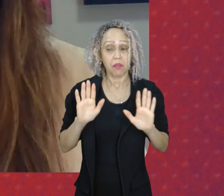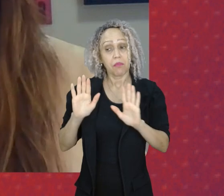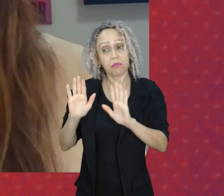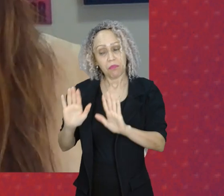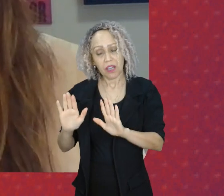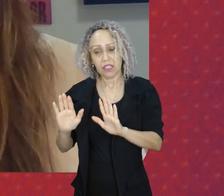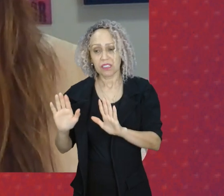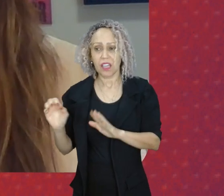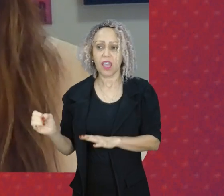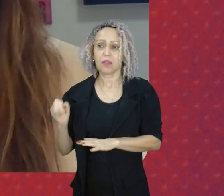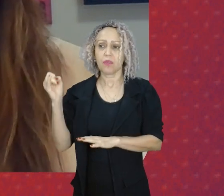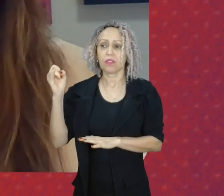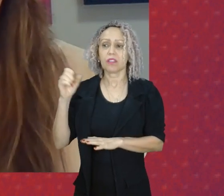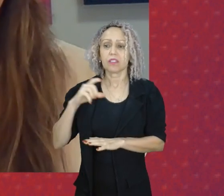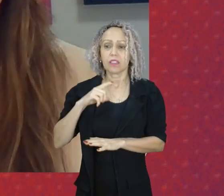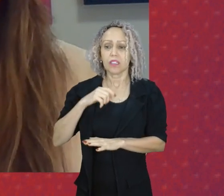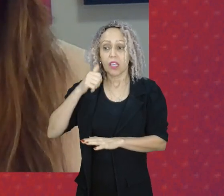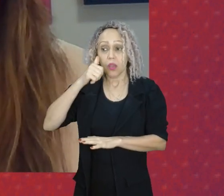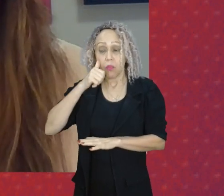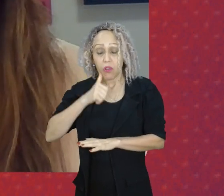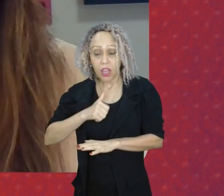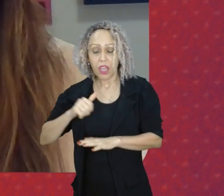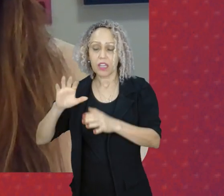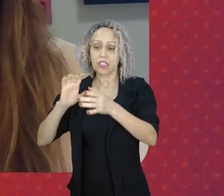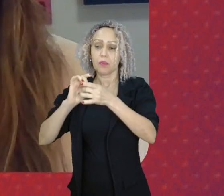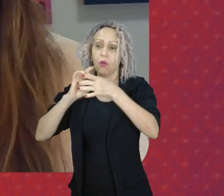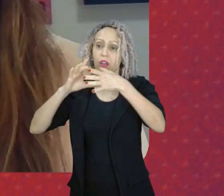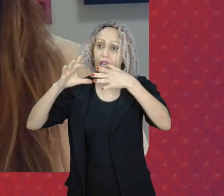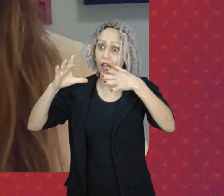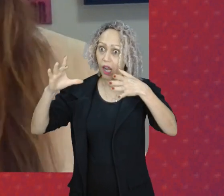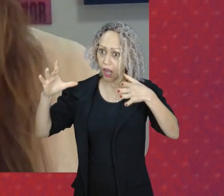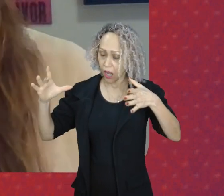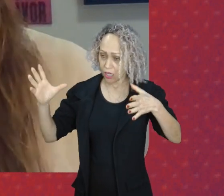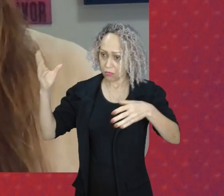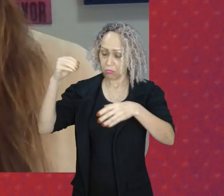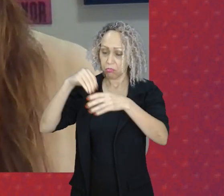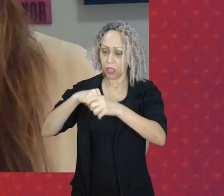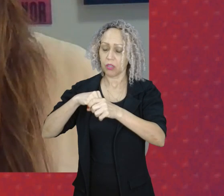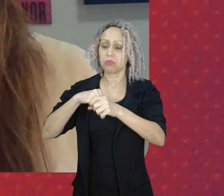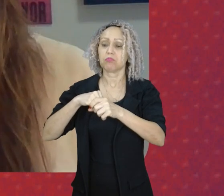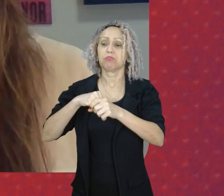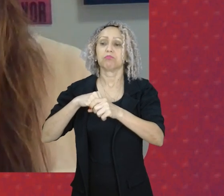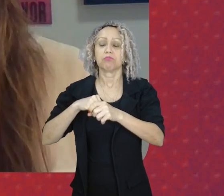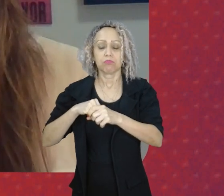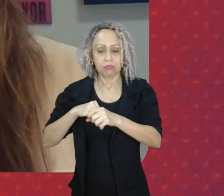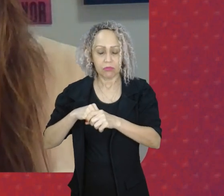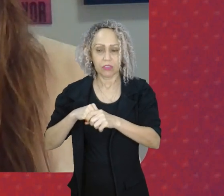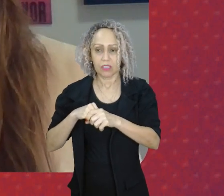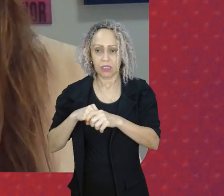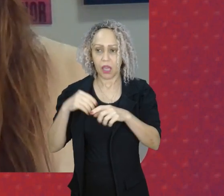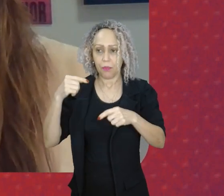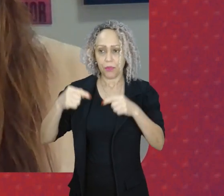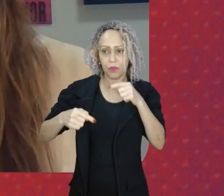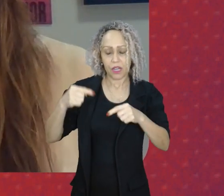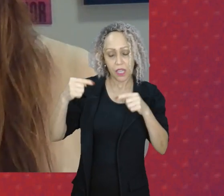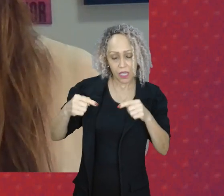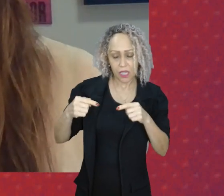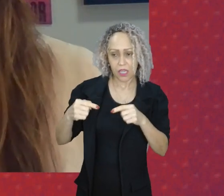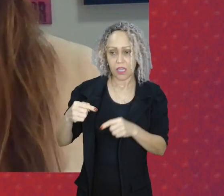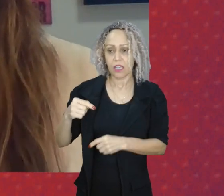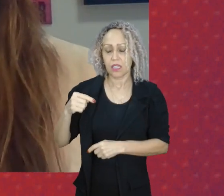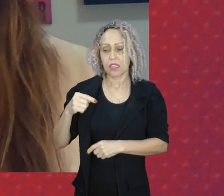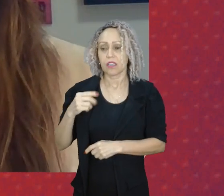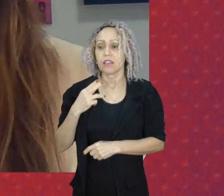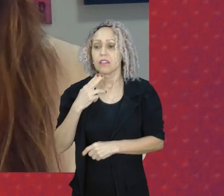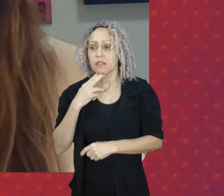que a gente tenha mulheres, né? Mulheres democratas, mulheres assim no poder, e que a gente tenha essa simpatia. A gente vê aí a